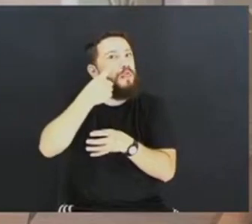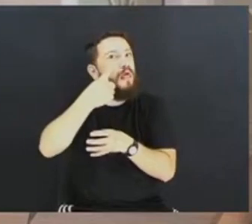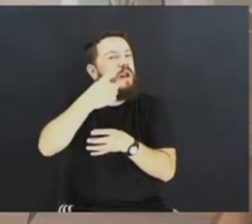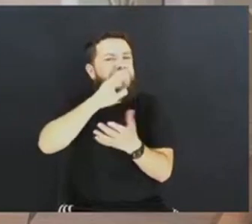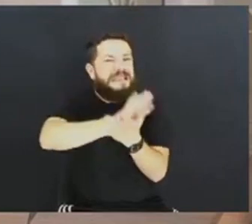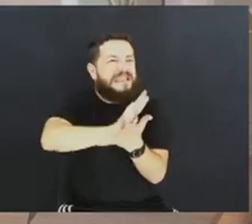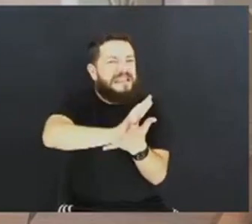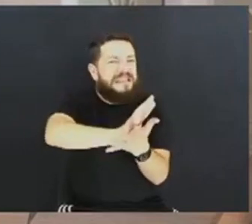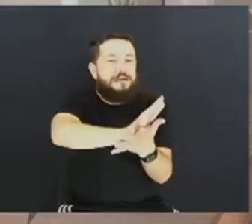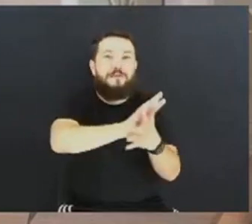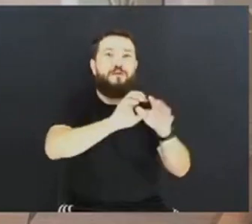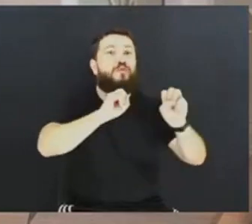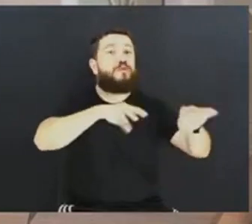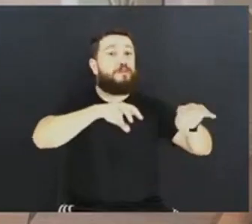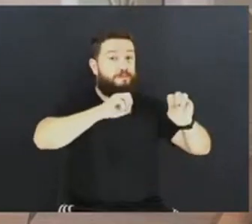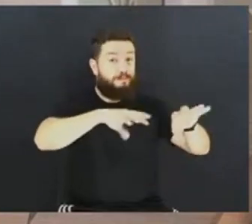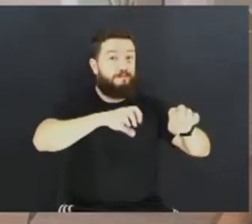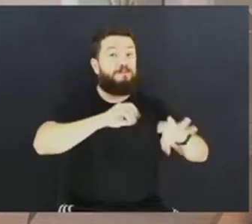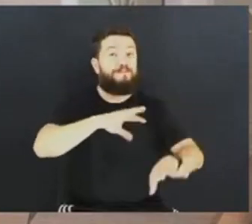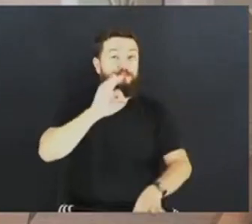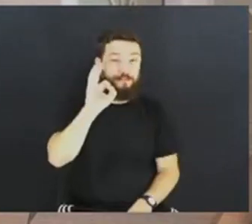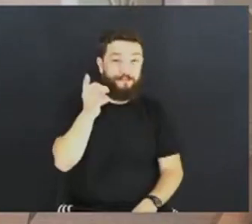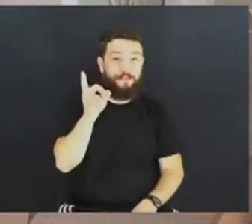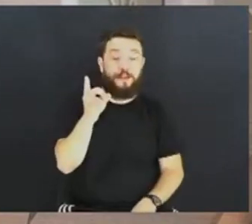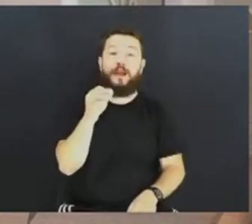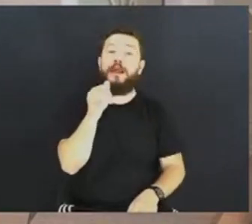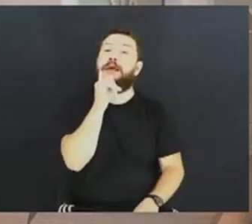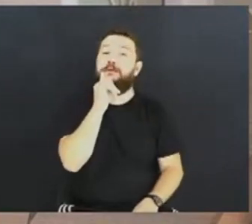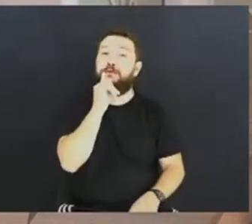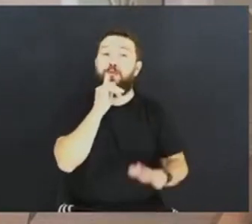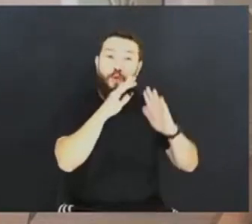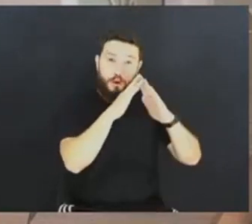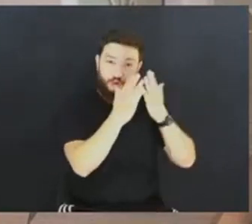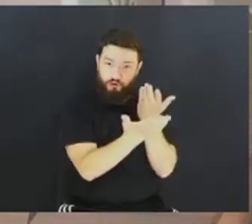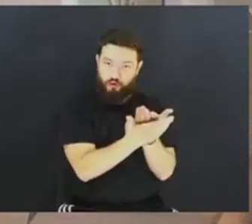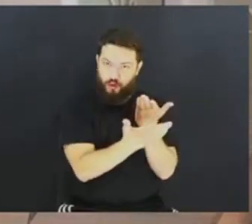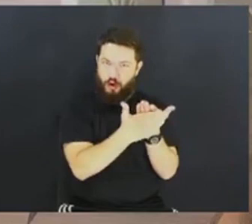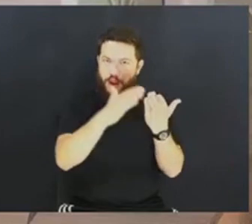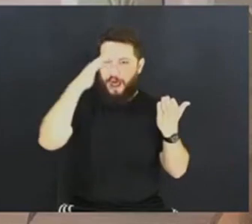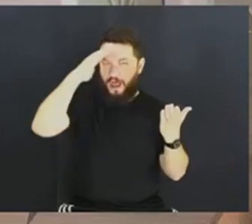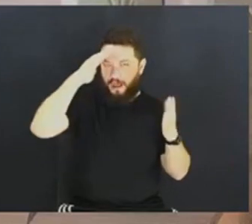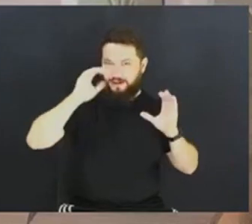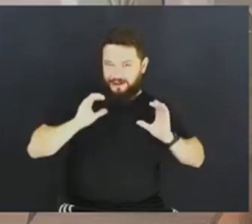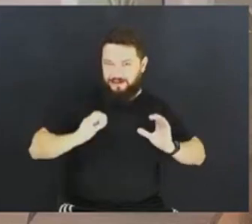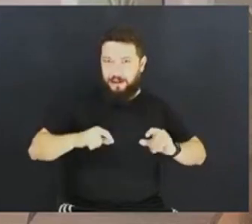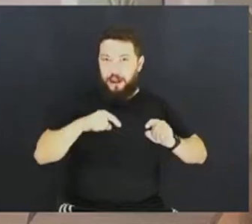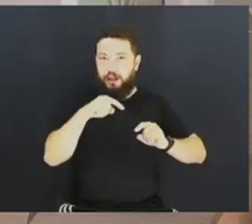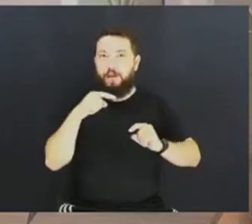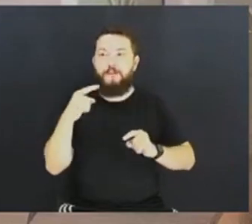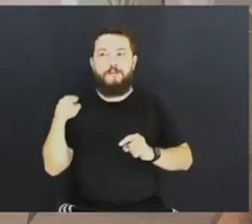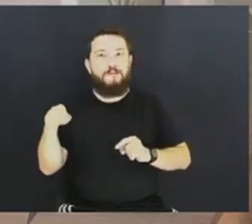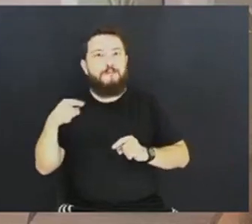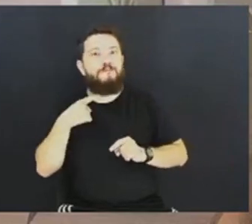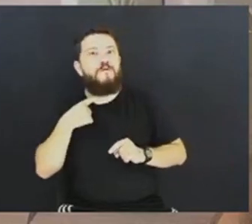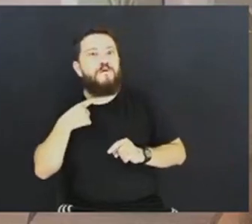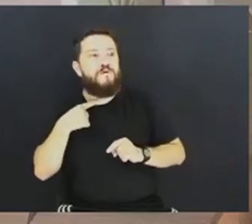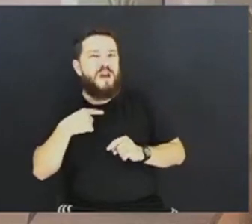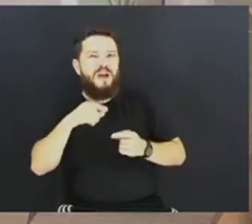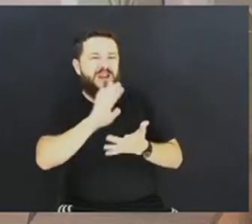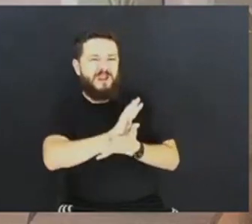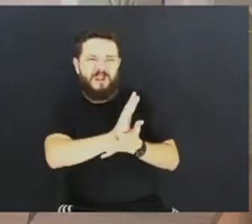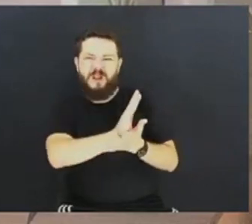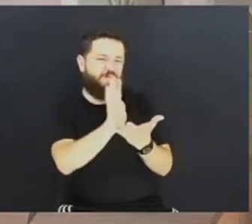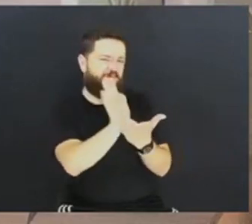escenas acabar com as escolas cívico-militares Claro para para difundir a bandid